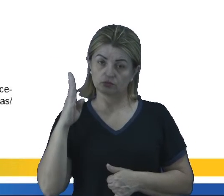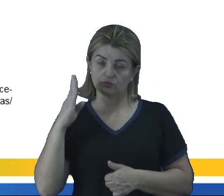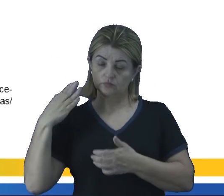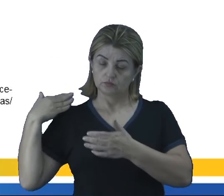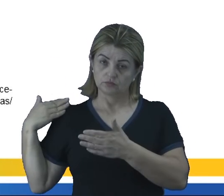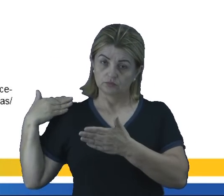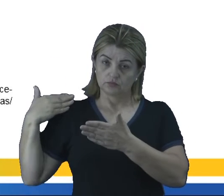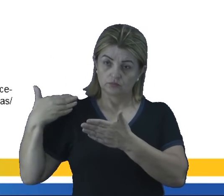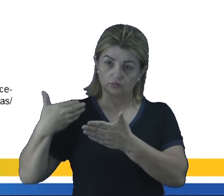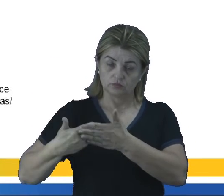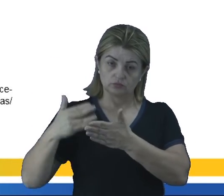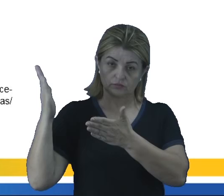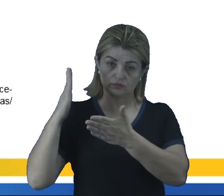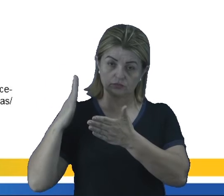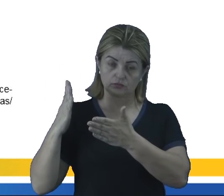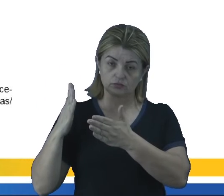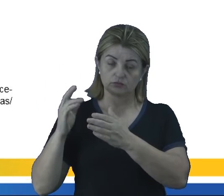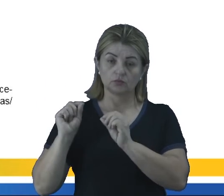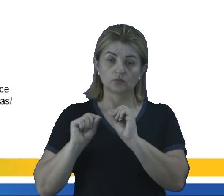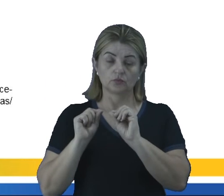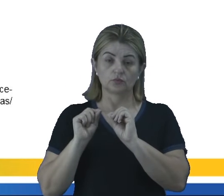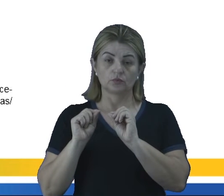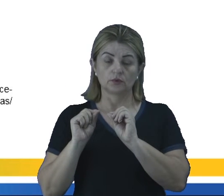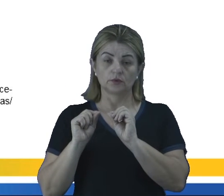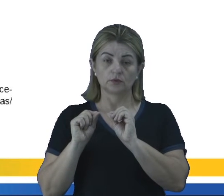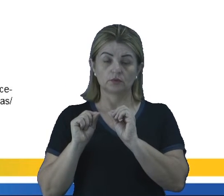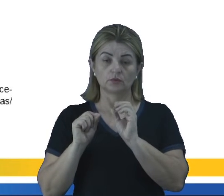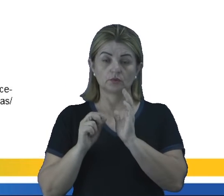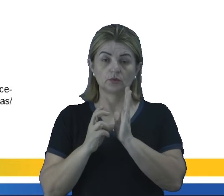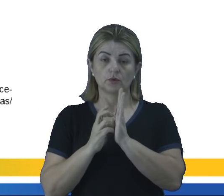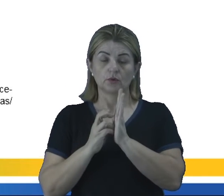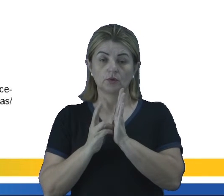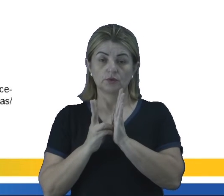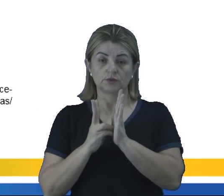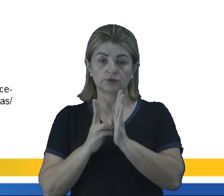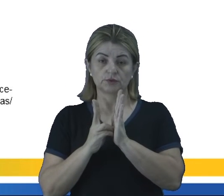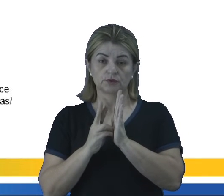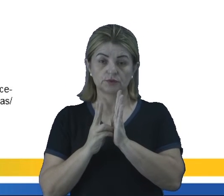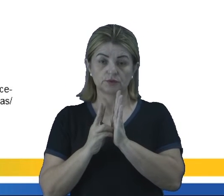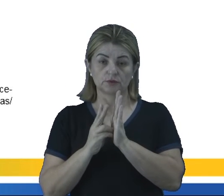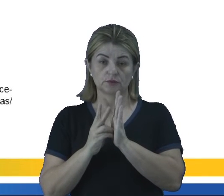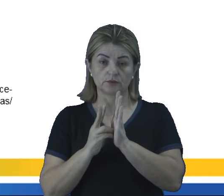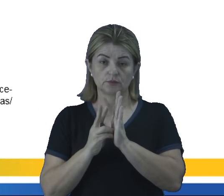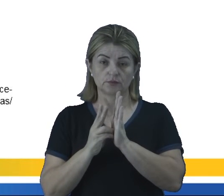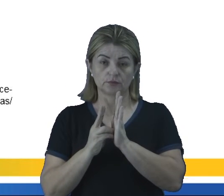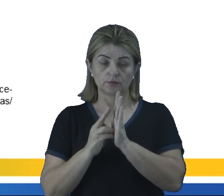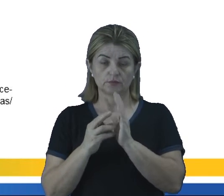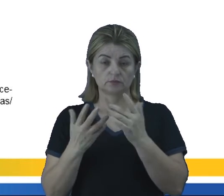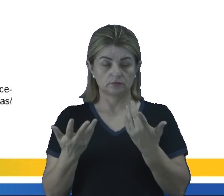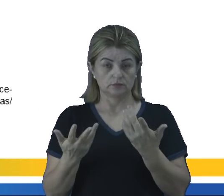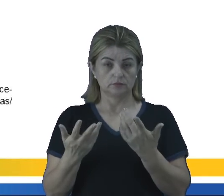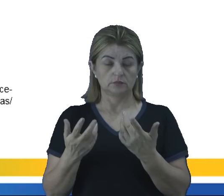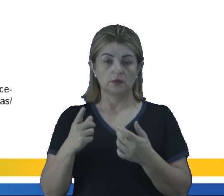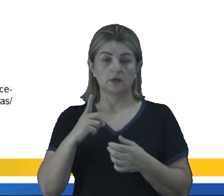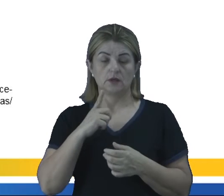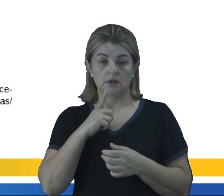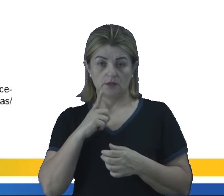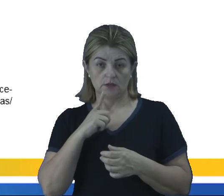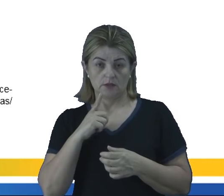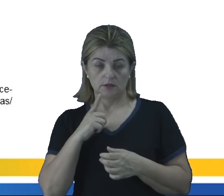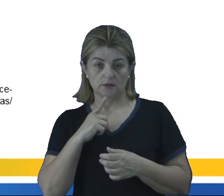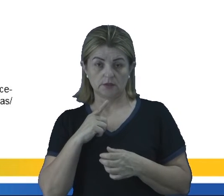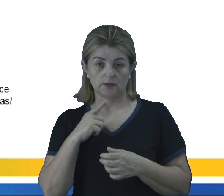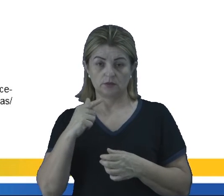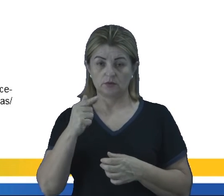muito no Enem, está relacionado com o predomínio da emoção e do sentimento. Os autores apresentam